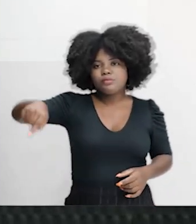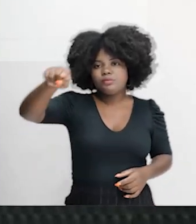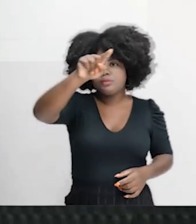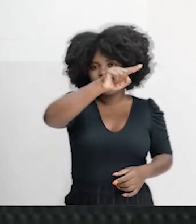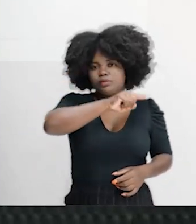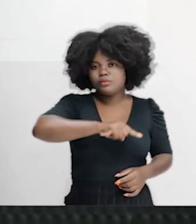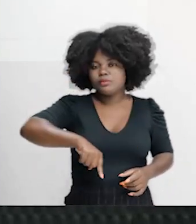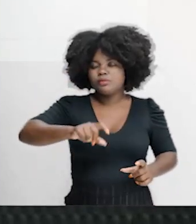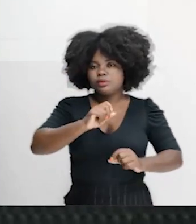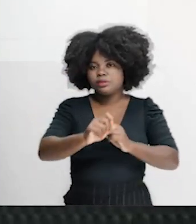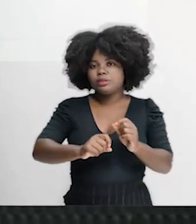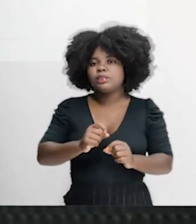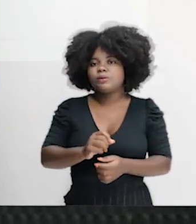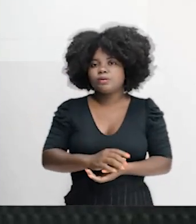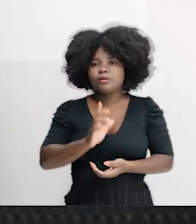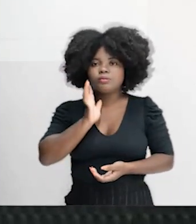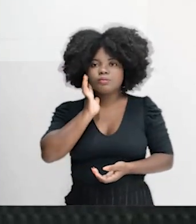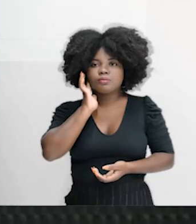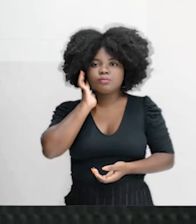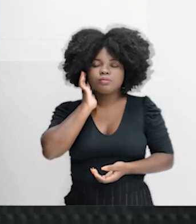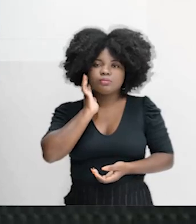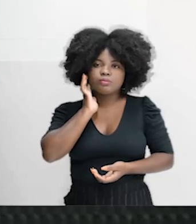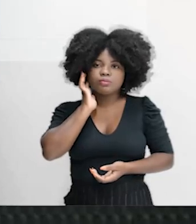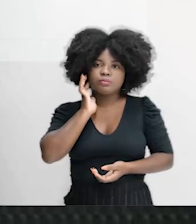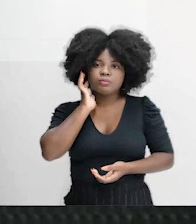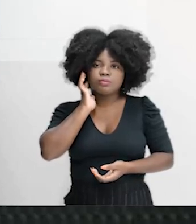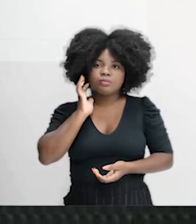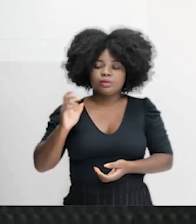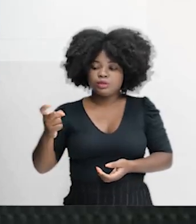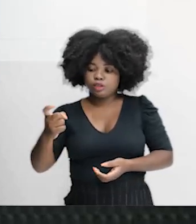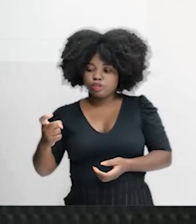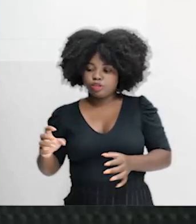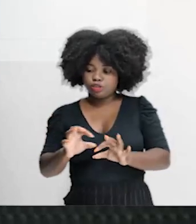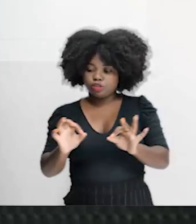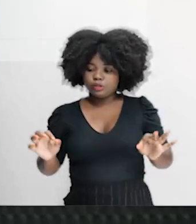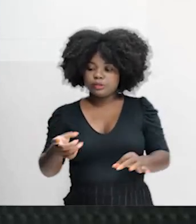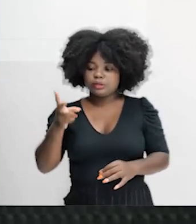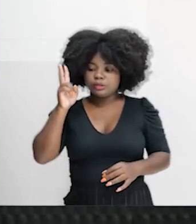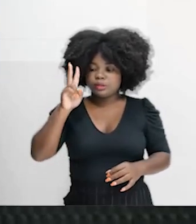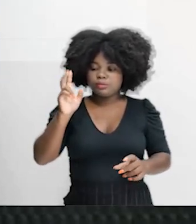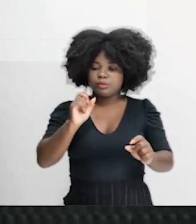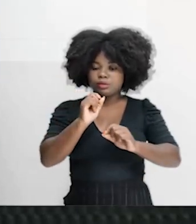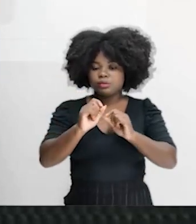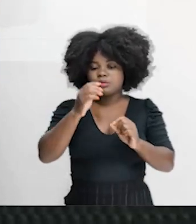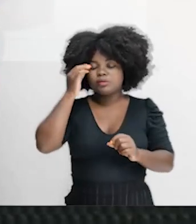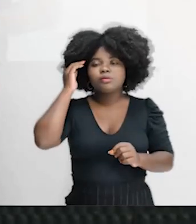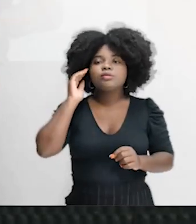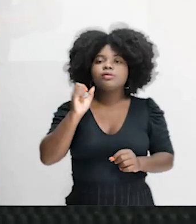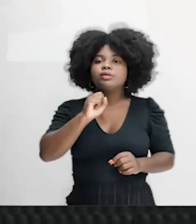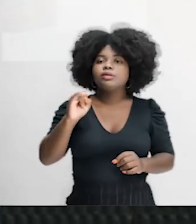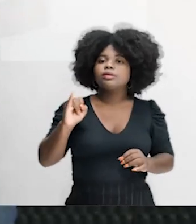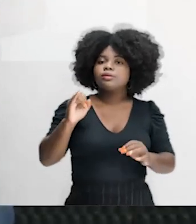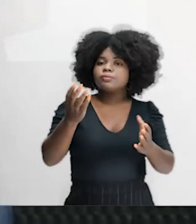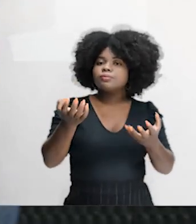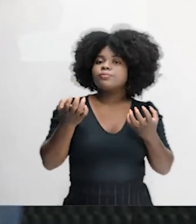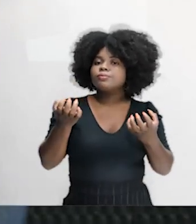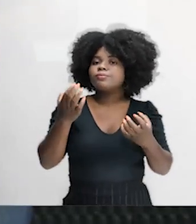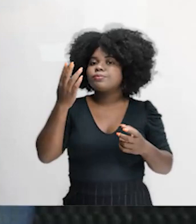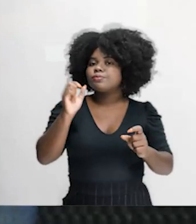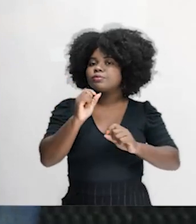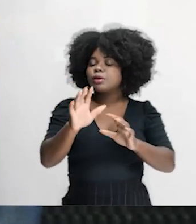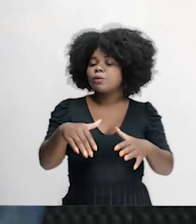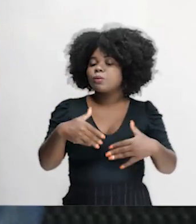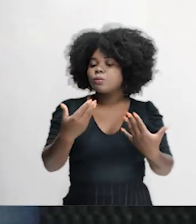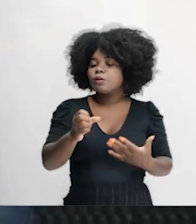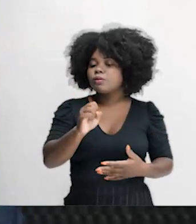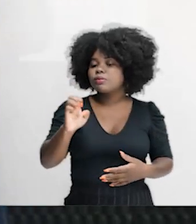ele tem arco de medida x. Só lembrando, né, se eu quero saber, por exemplo, qual é o